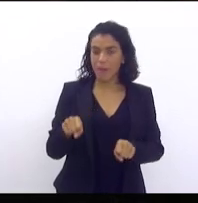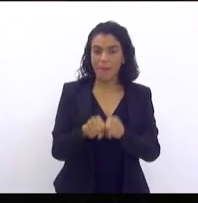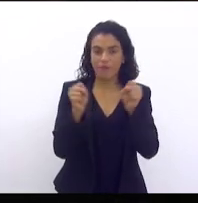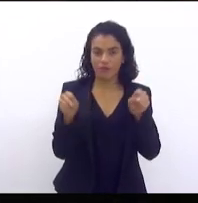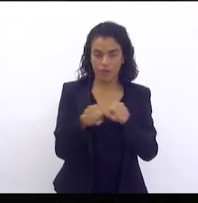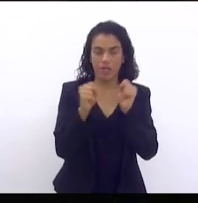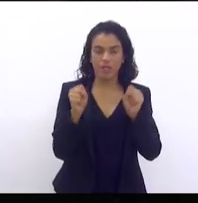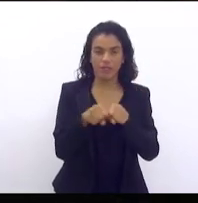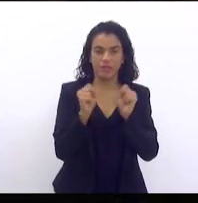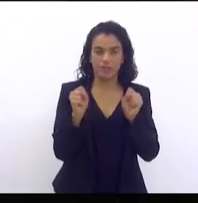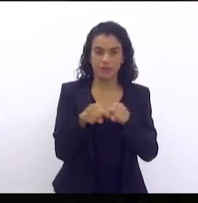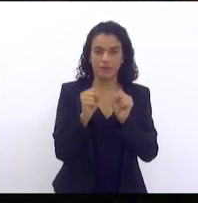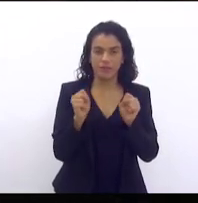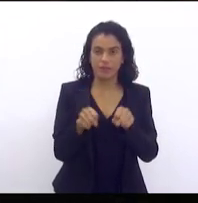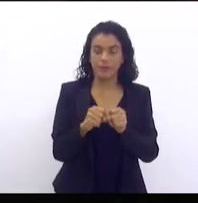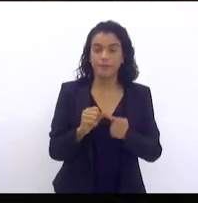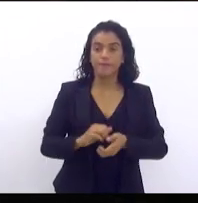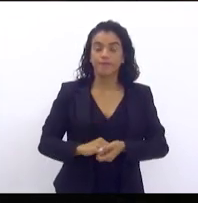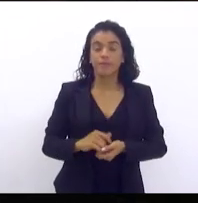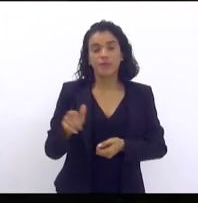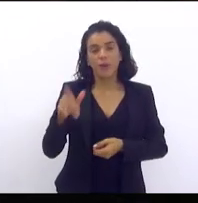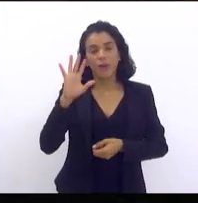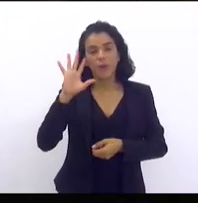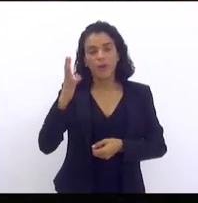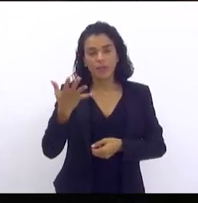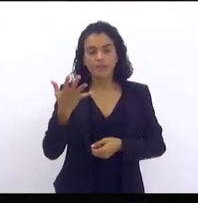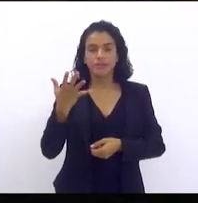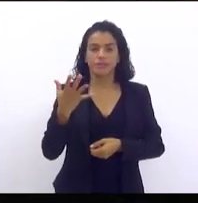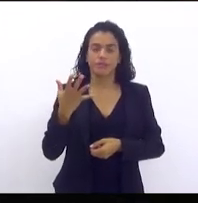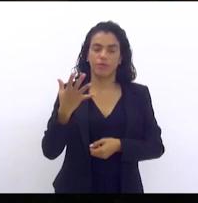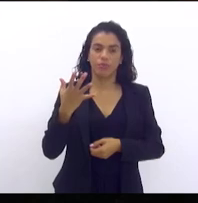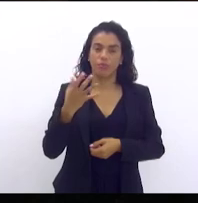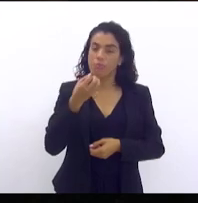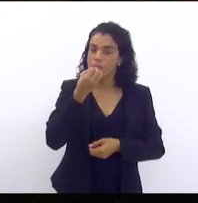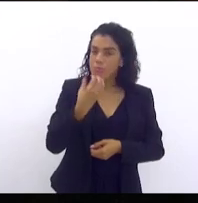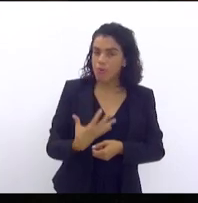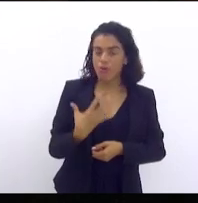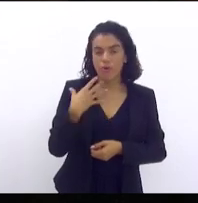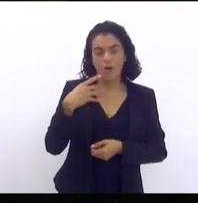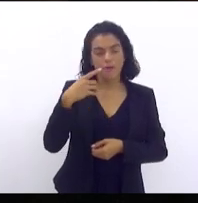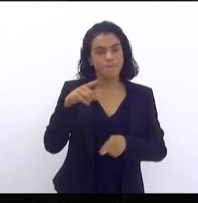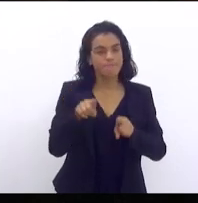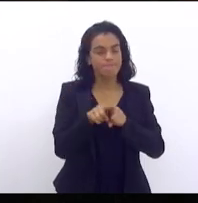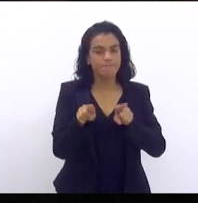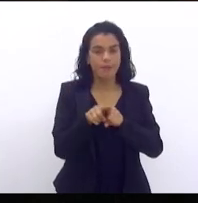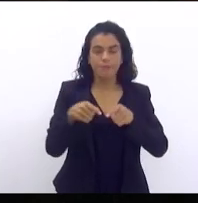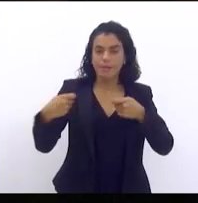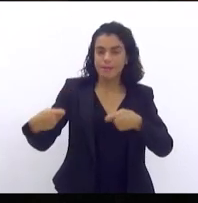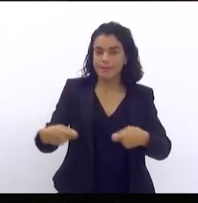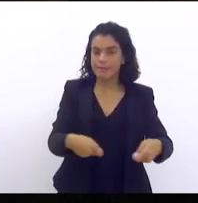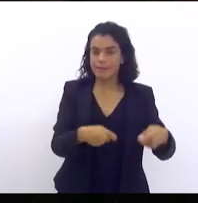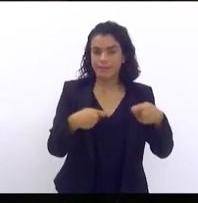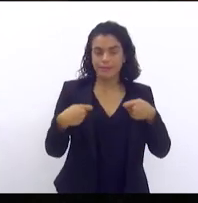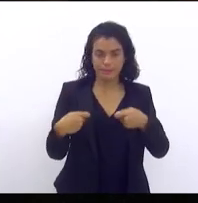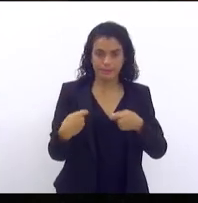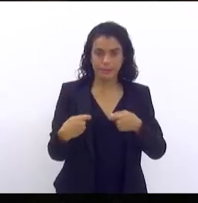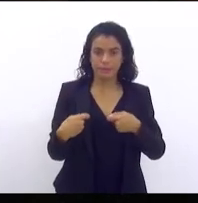é uma decisão extremamente válida e oportuna,